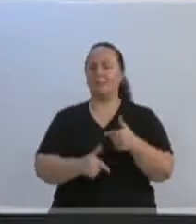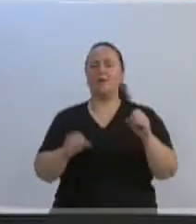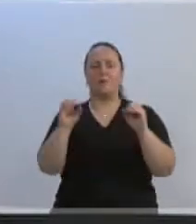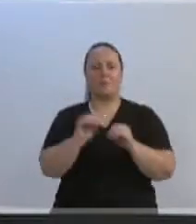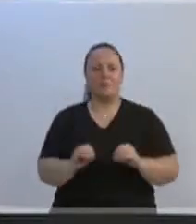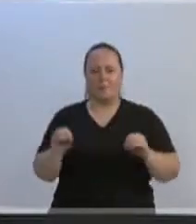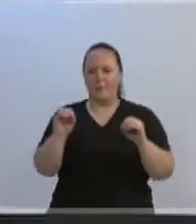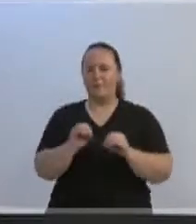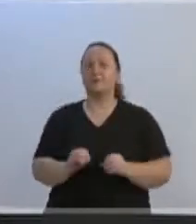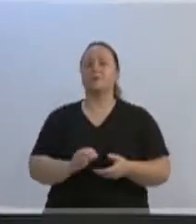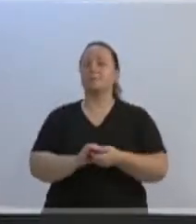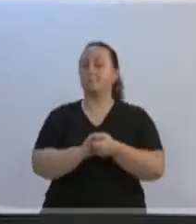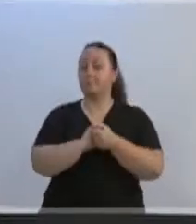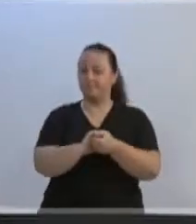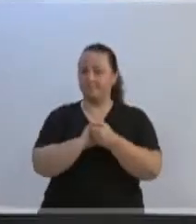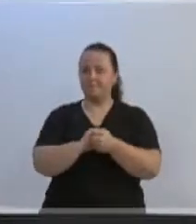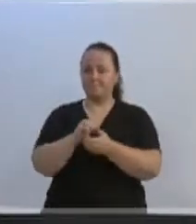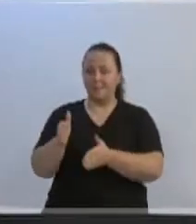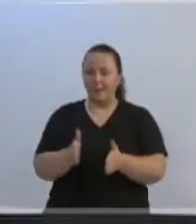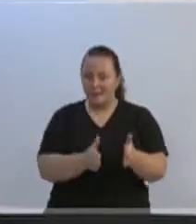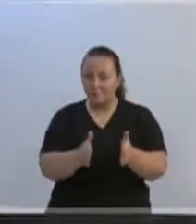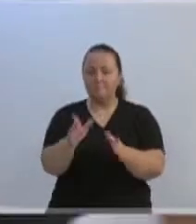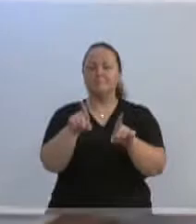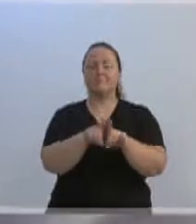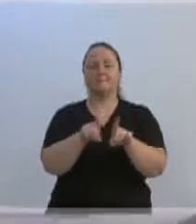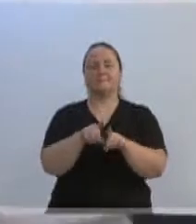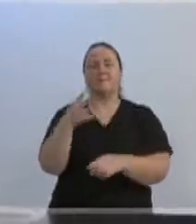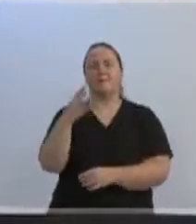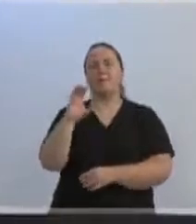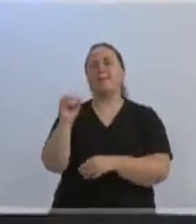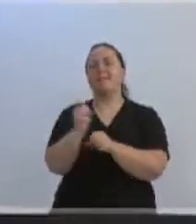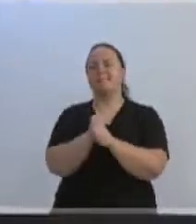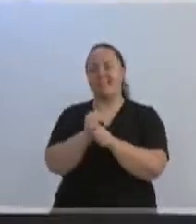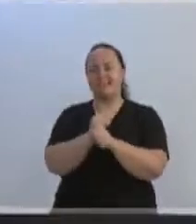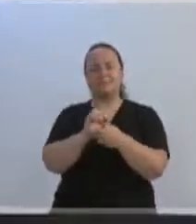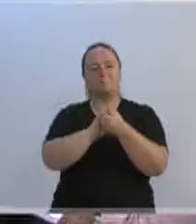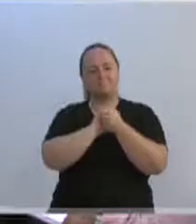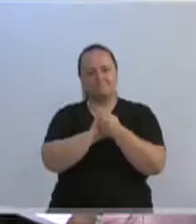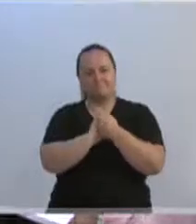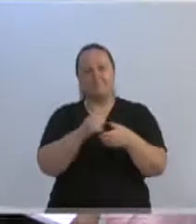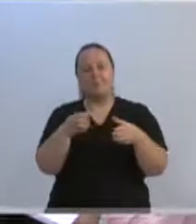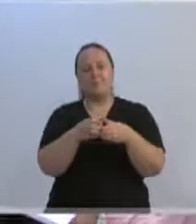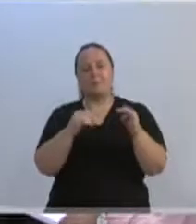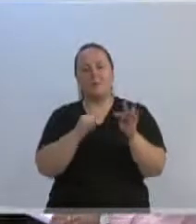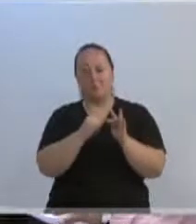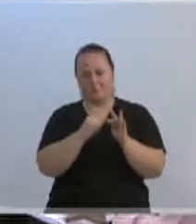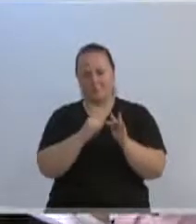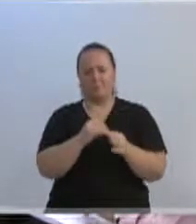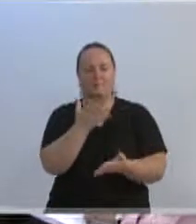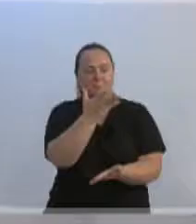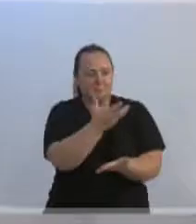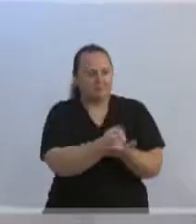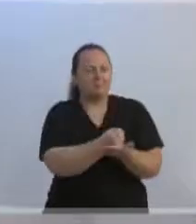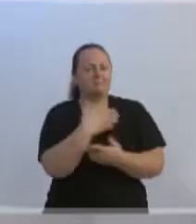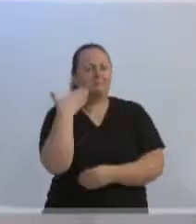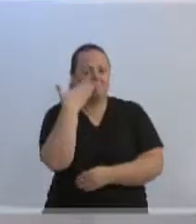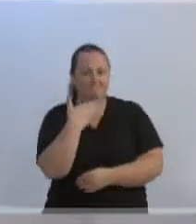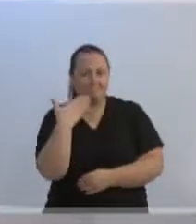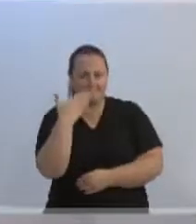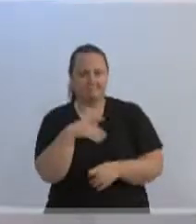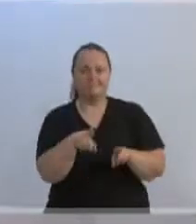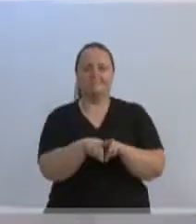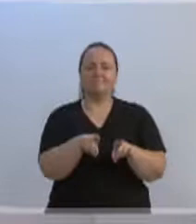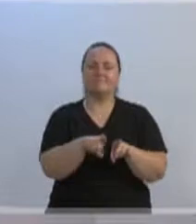pelo seu e temente parabéns também ao grammy por 40 anos obrigado vereador ito inclua suas palavras é o meu pronunciamento